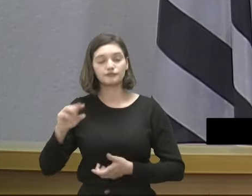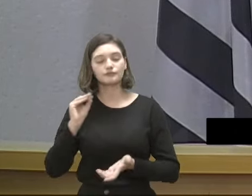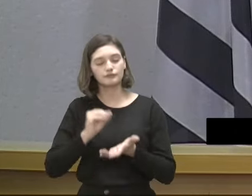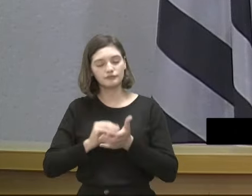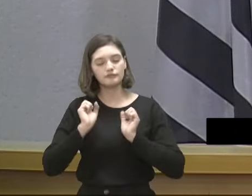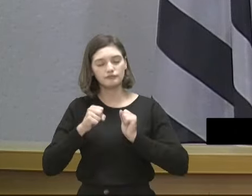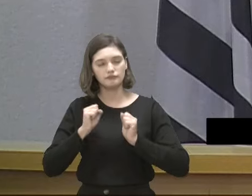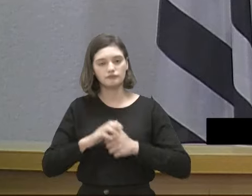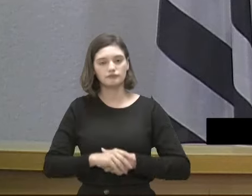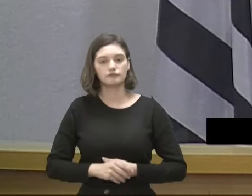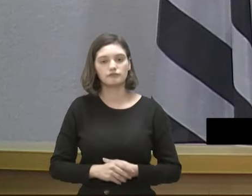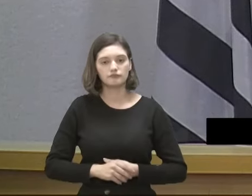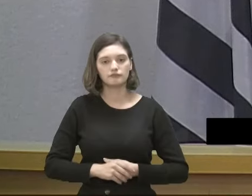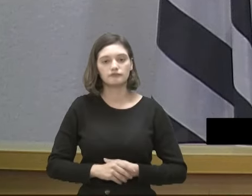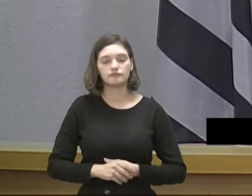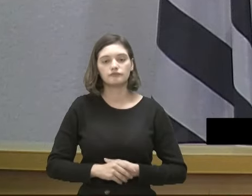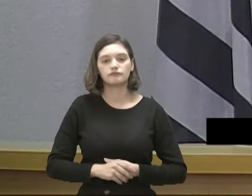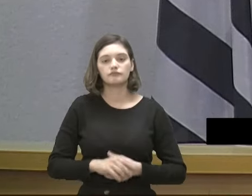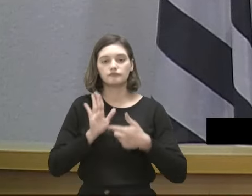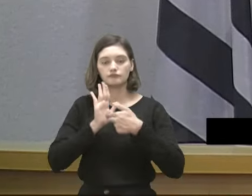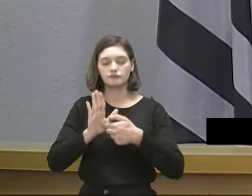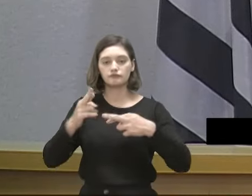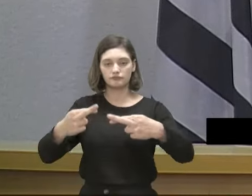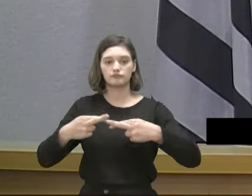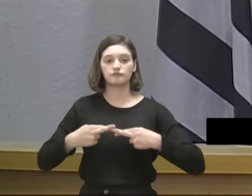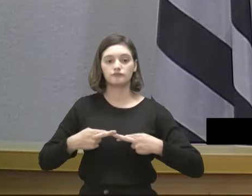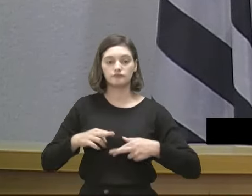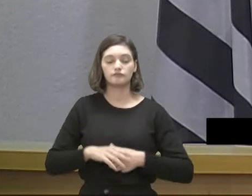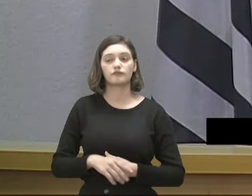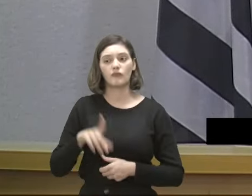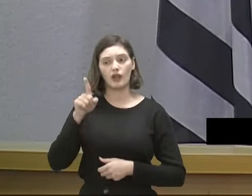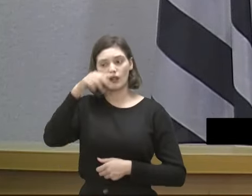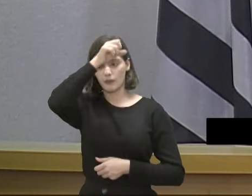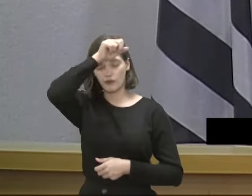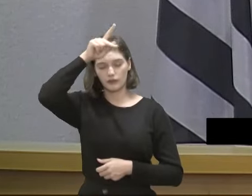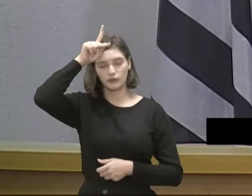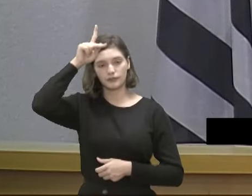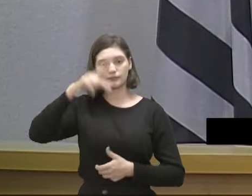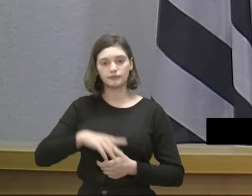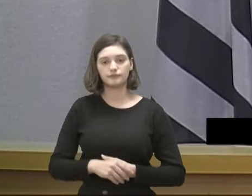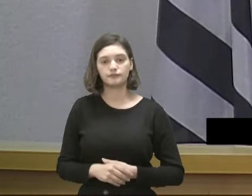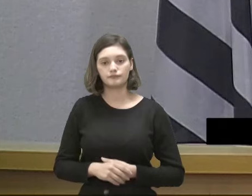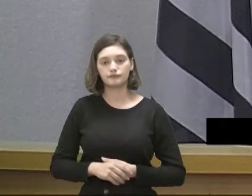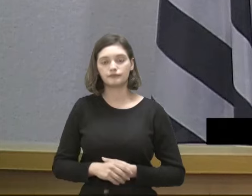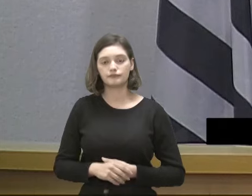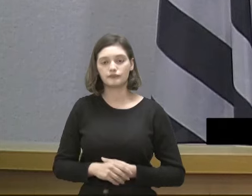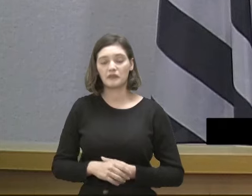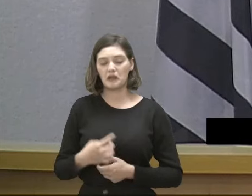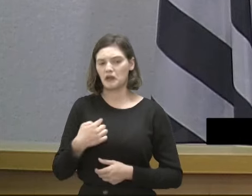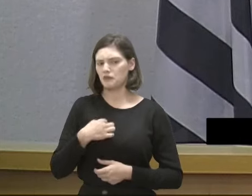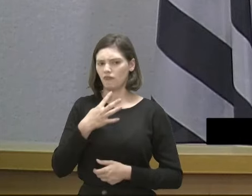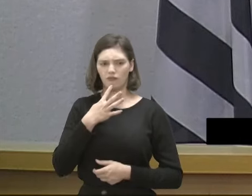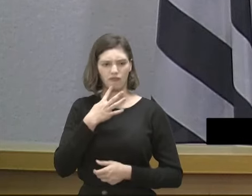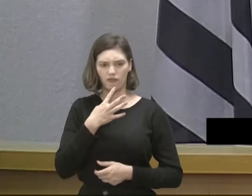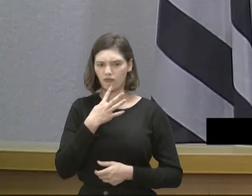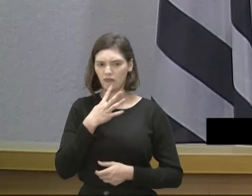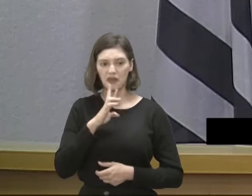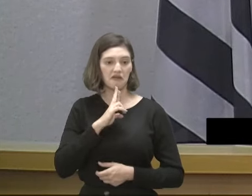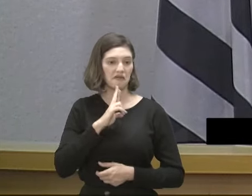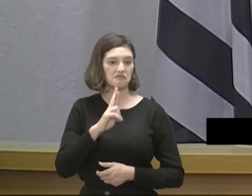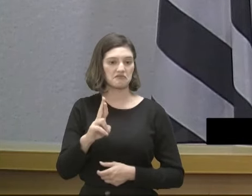faltar. Apresentei um requerimento, foi lá para a prefeitura, e aí eles desconhecem a resposta